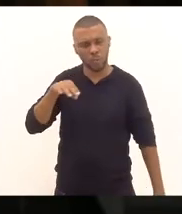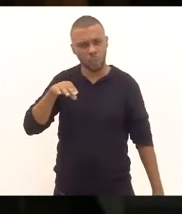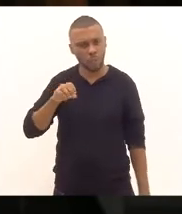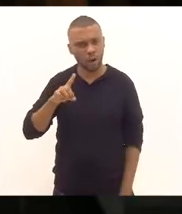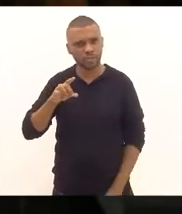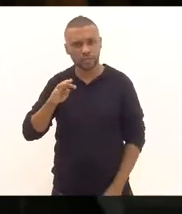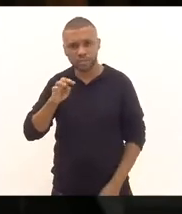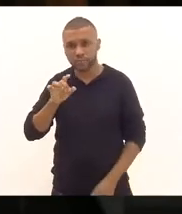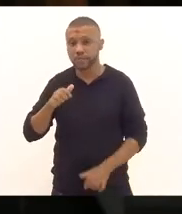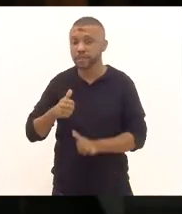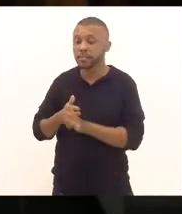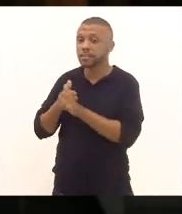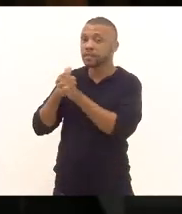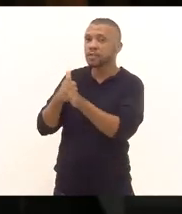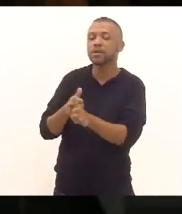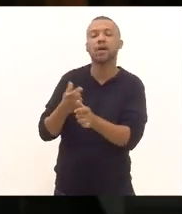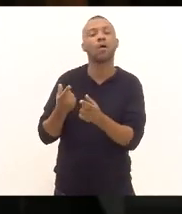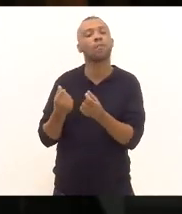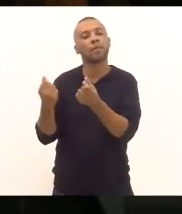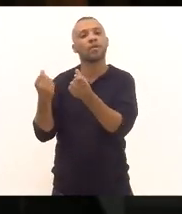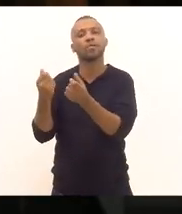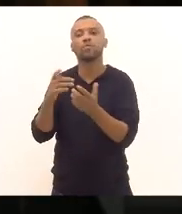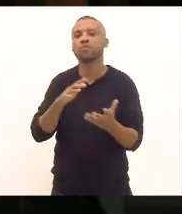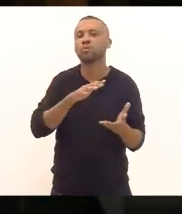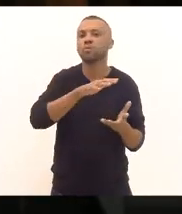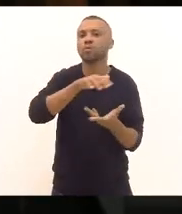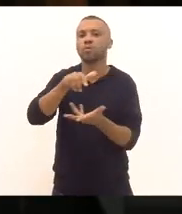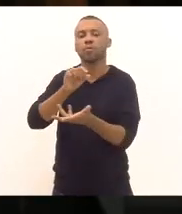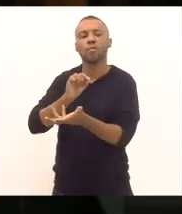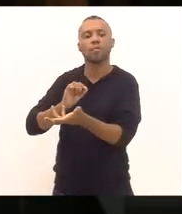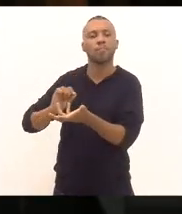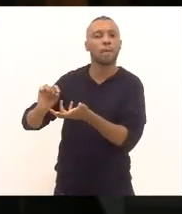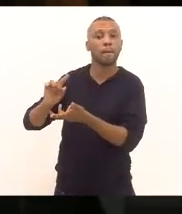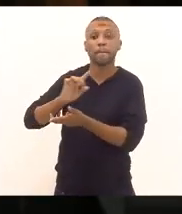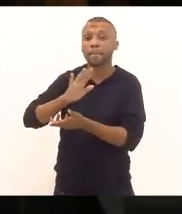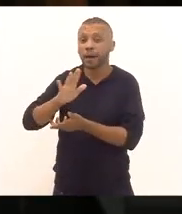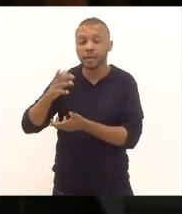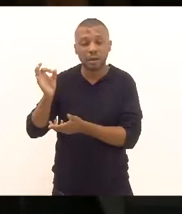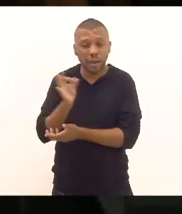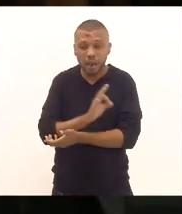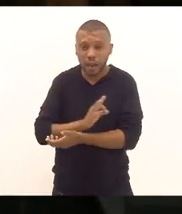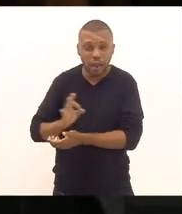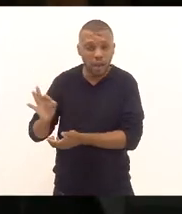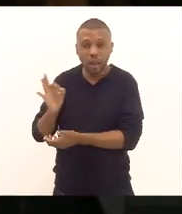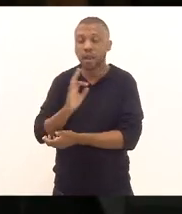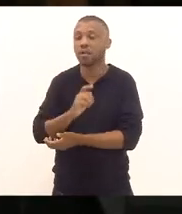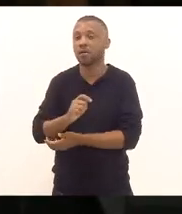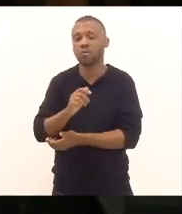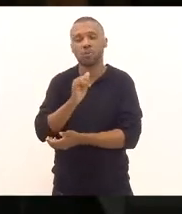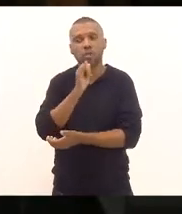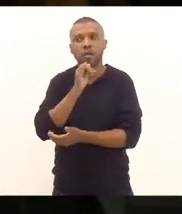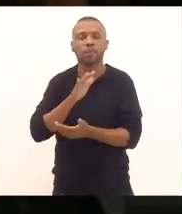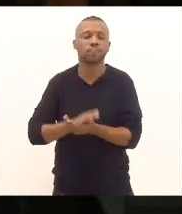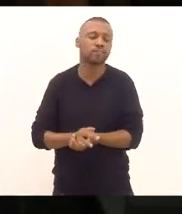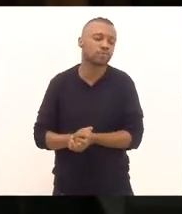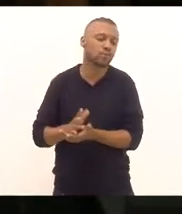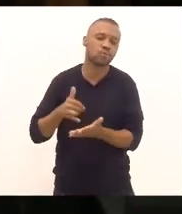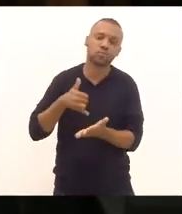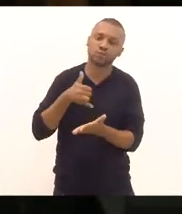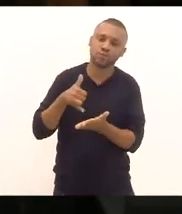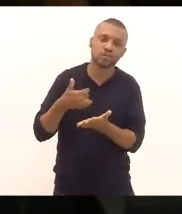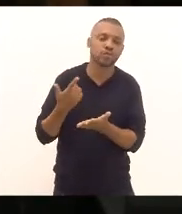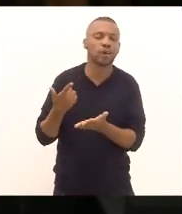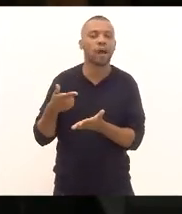tem que seguir o preço internacional mas ela não diz que um combo o diesel EA gasolina